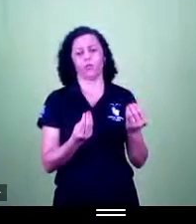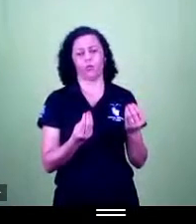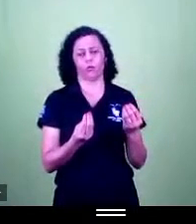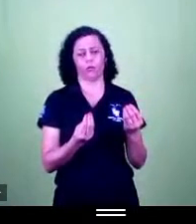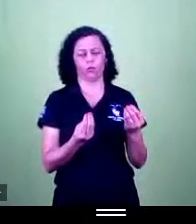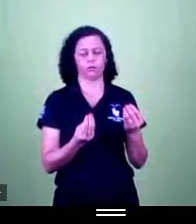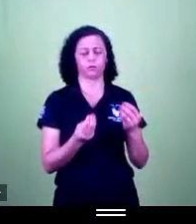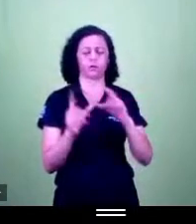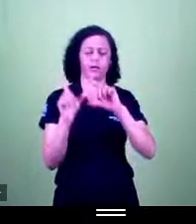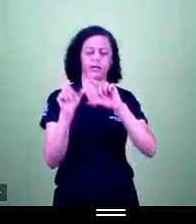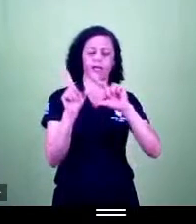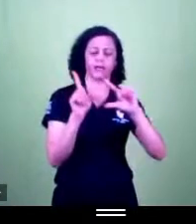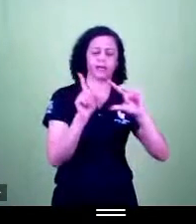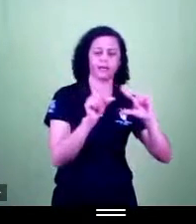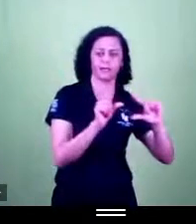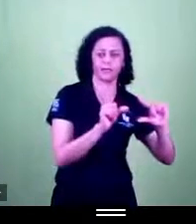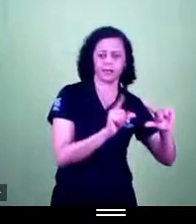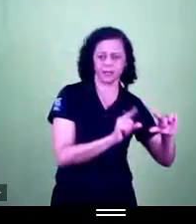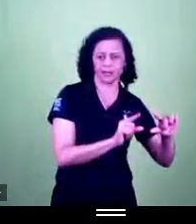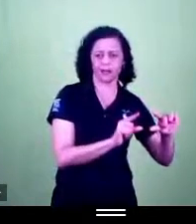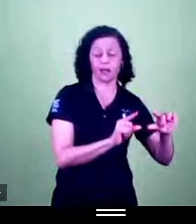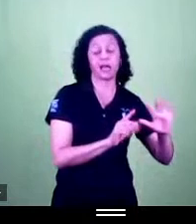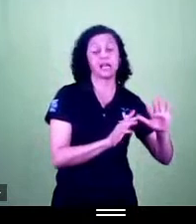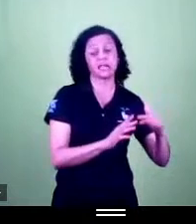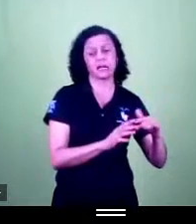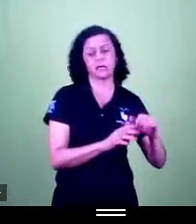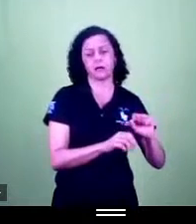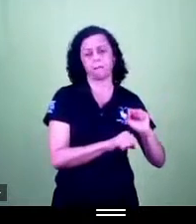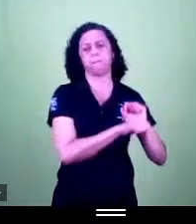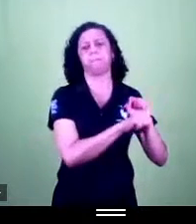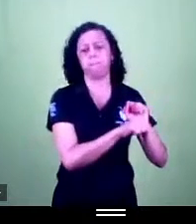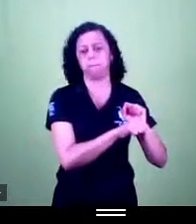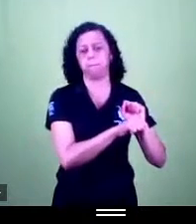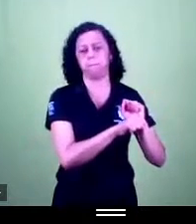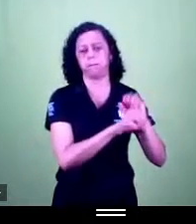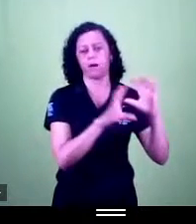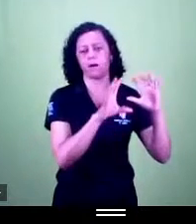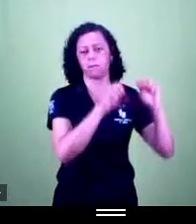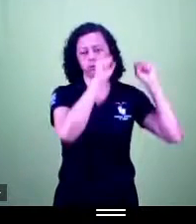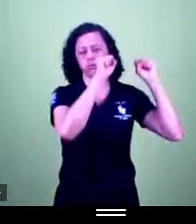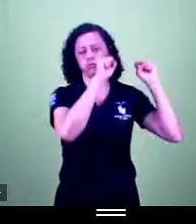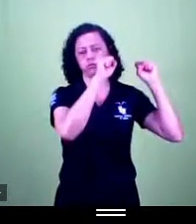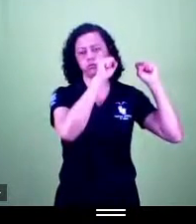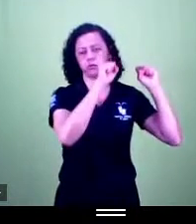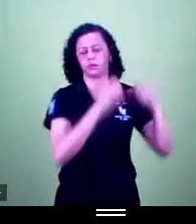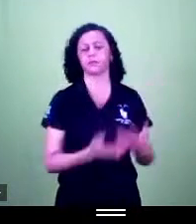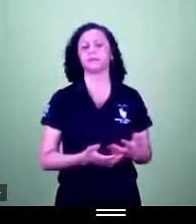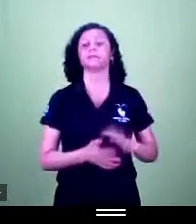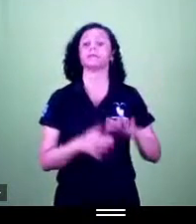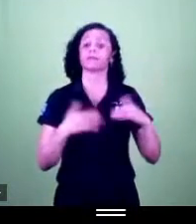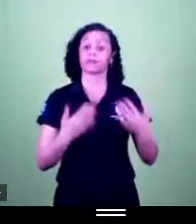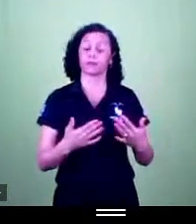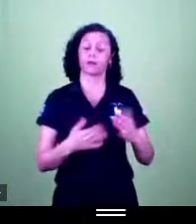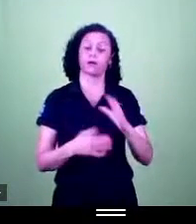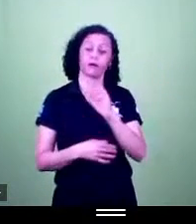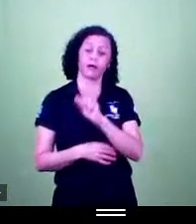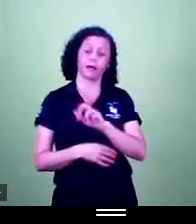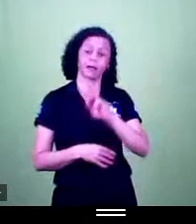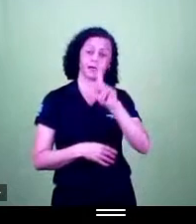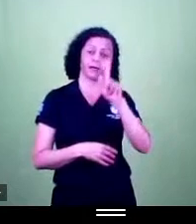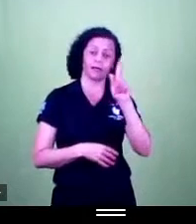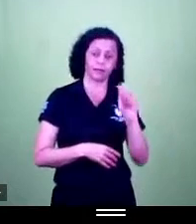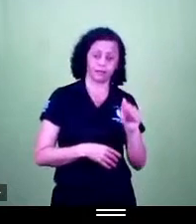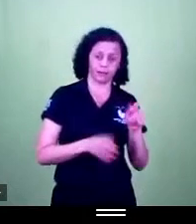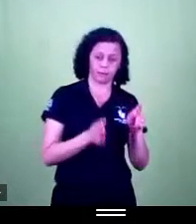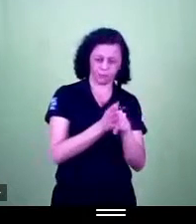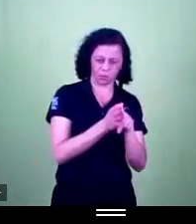vai caindo, vai caindo e entra em colapso, que nós chamamos, né? Ou entra em famoso blackout. Né? Então, se a carga no Brasil, por exemplo, aí,